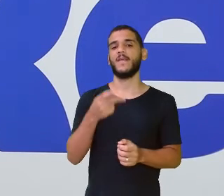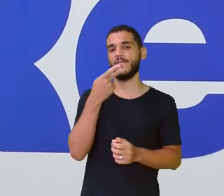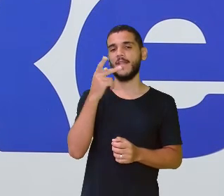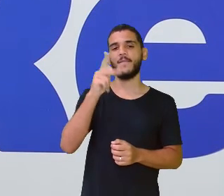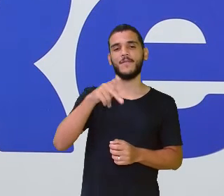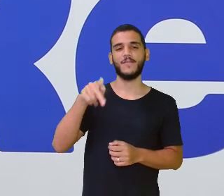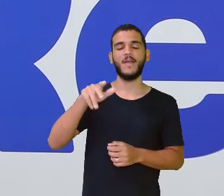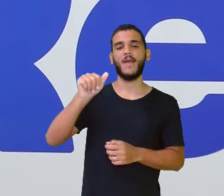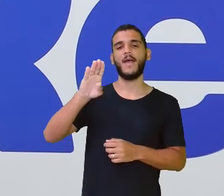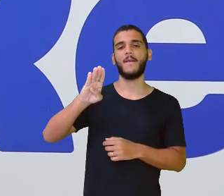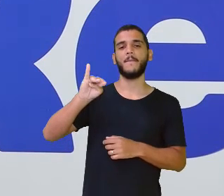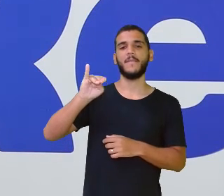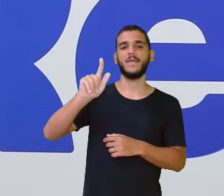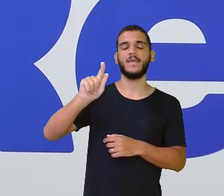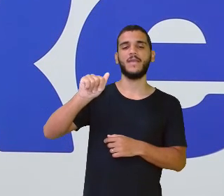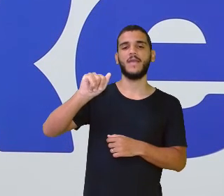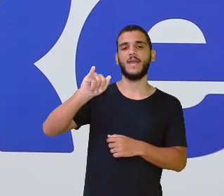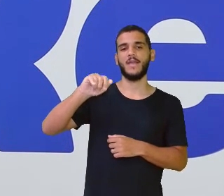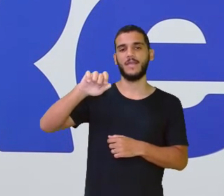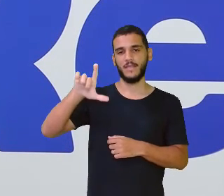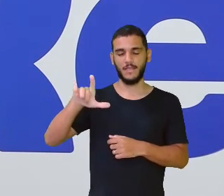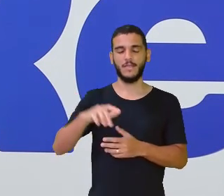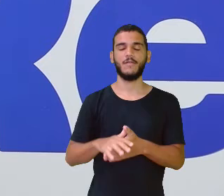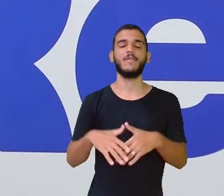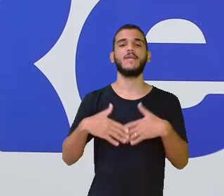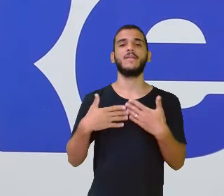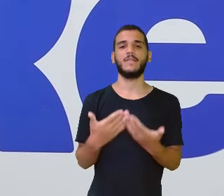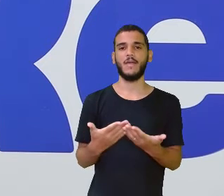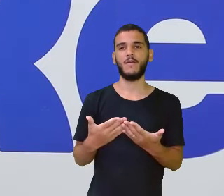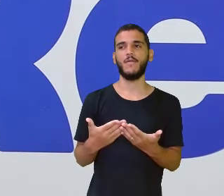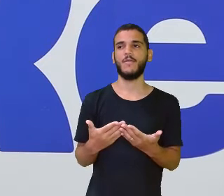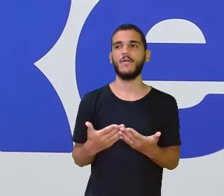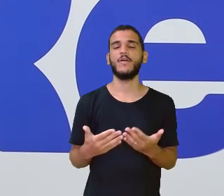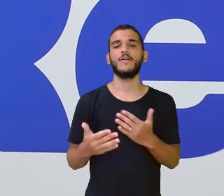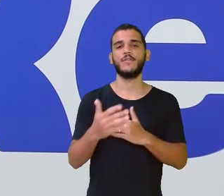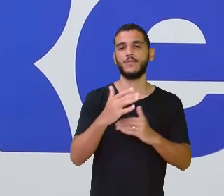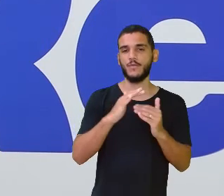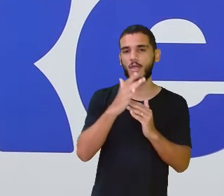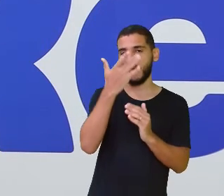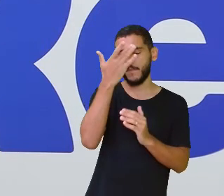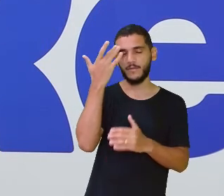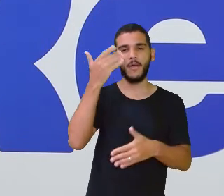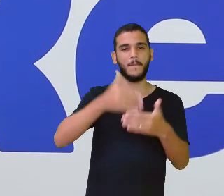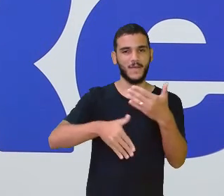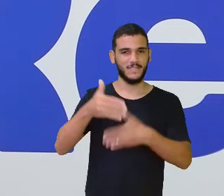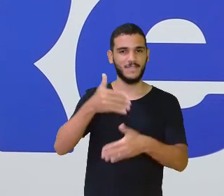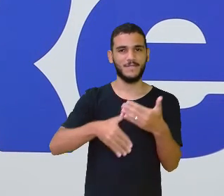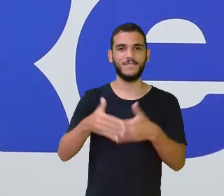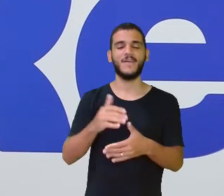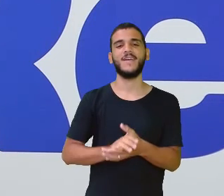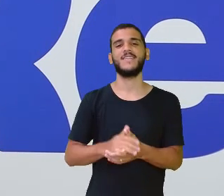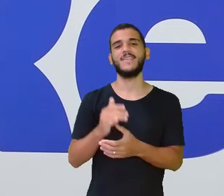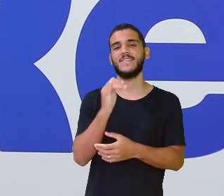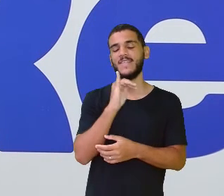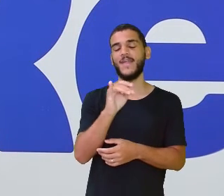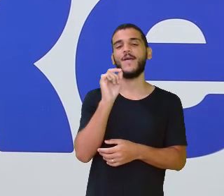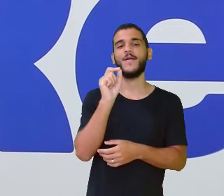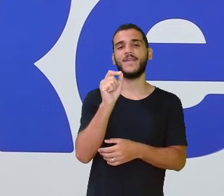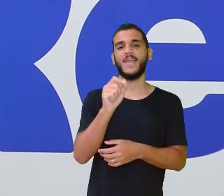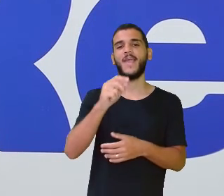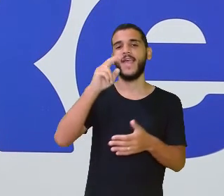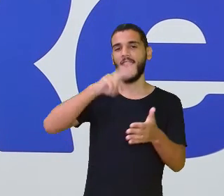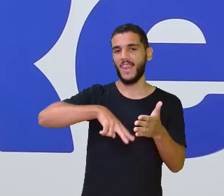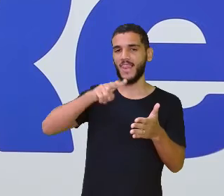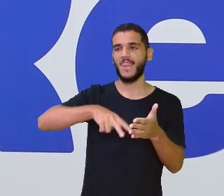Abigail, Luan, Janiele, Anne estavam aqui atentos, hein? Inclusive disseram que iriam ler